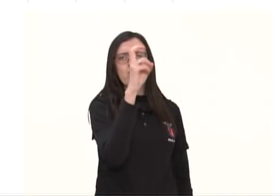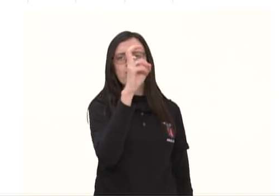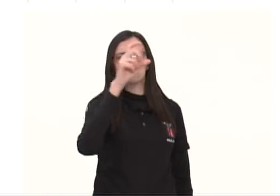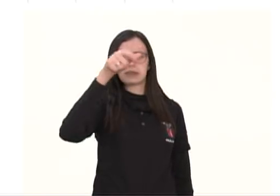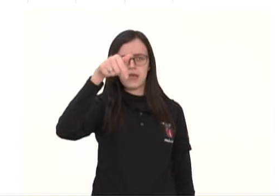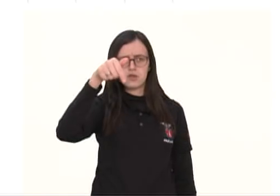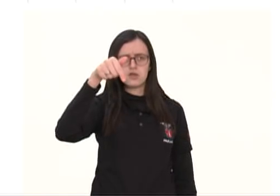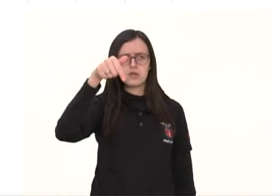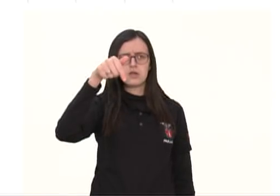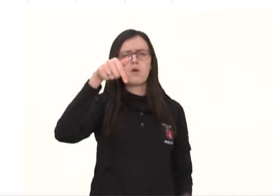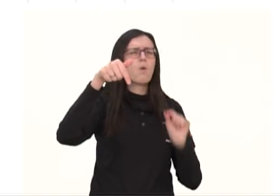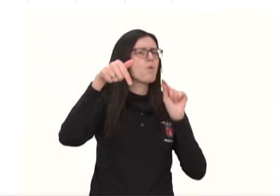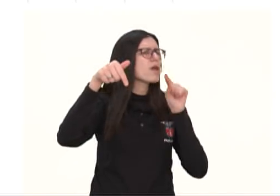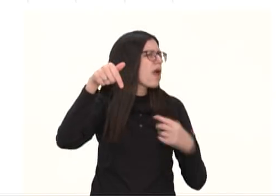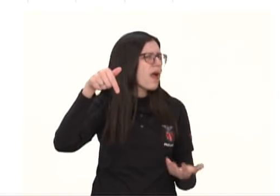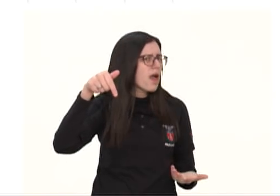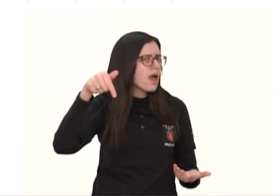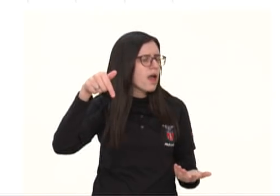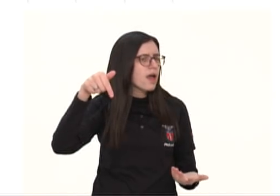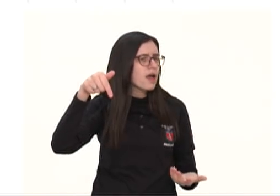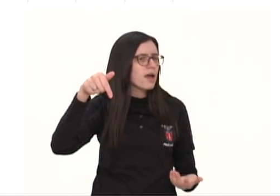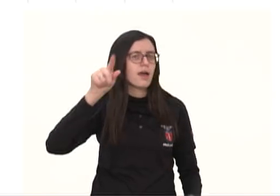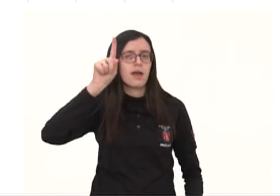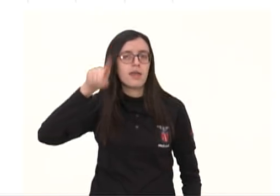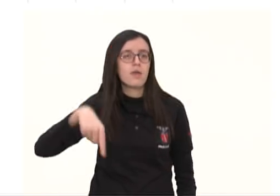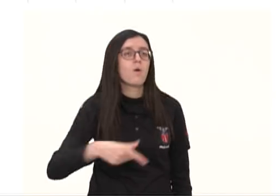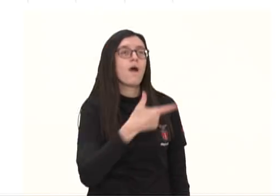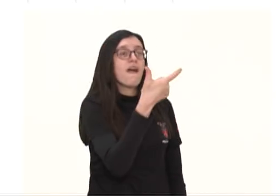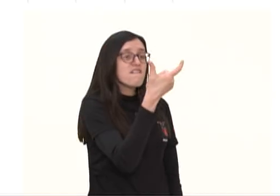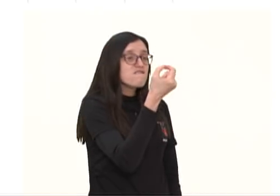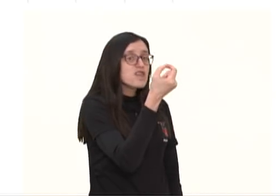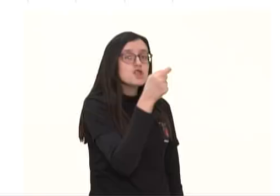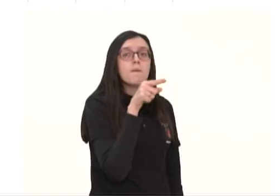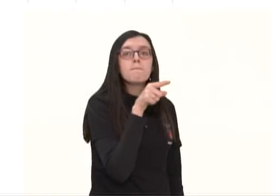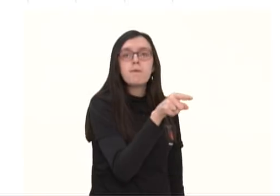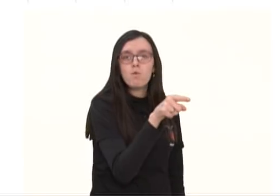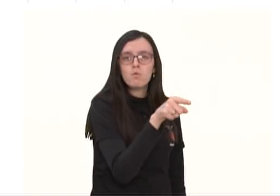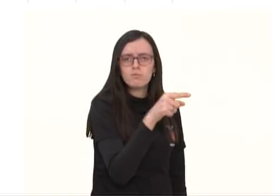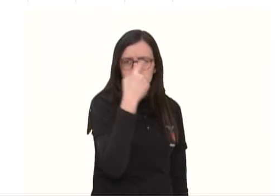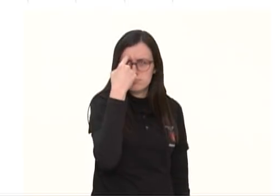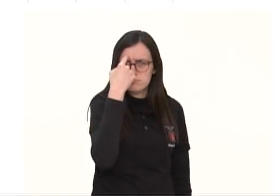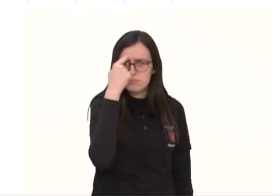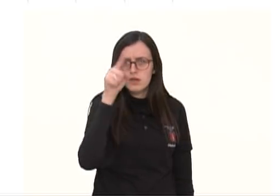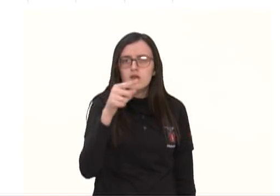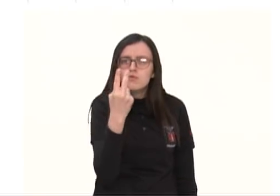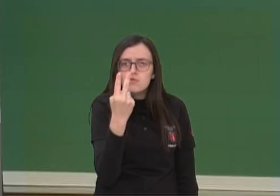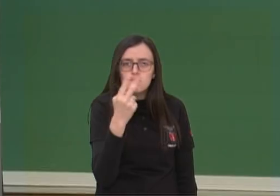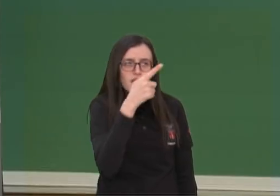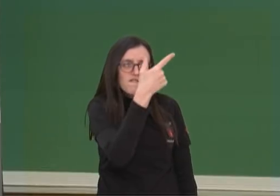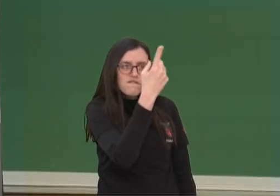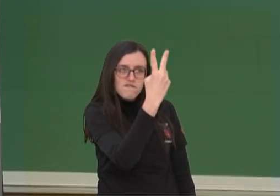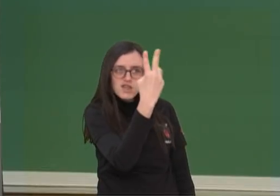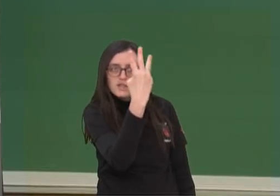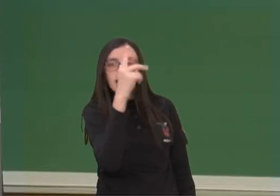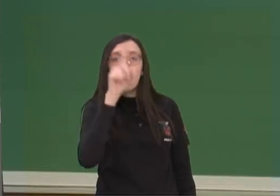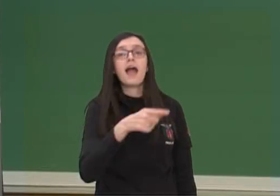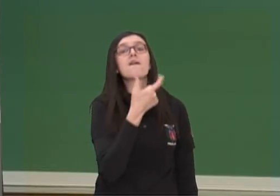23.457, eu estou falando em 20.000, 2 dezenas de milhar, não é 20.000?